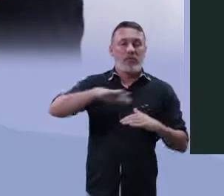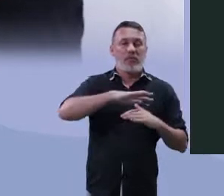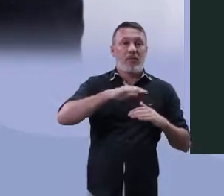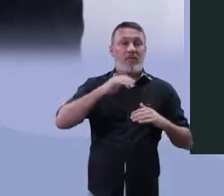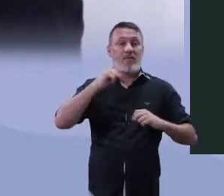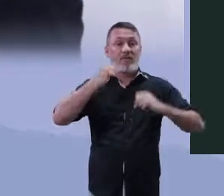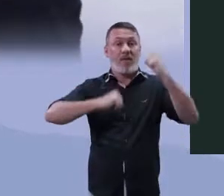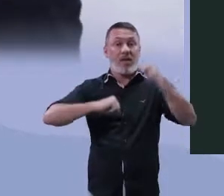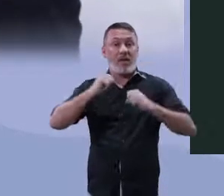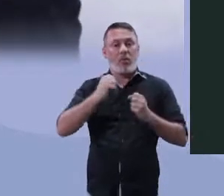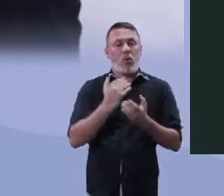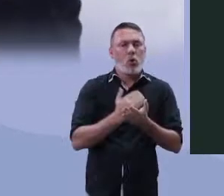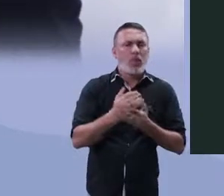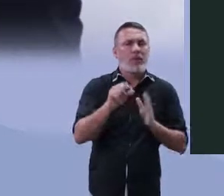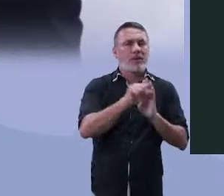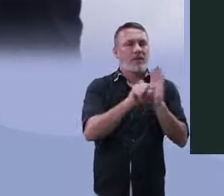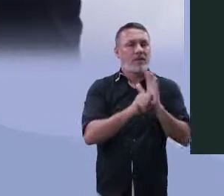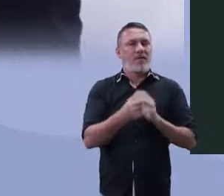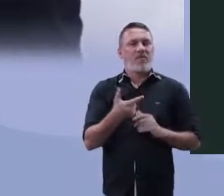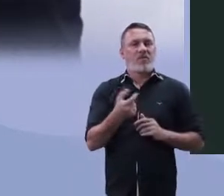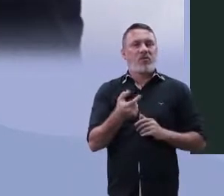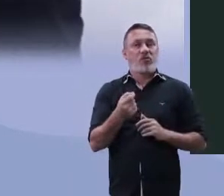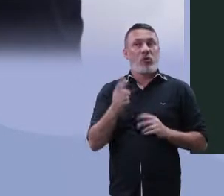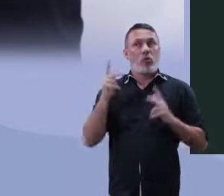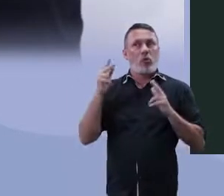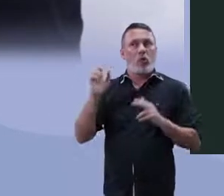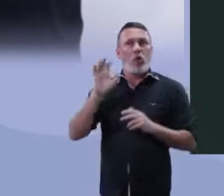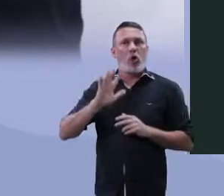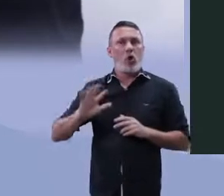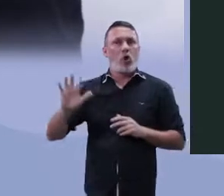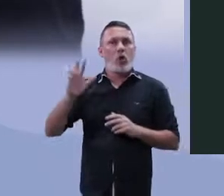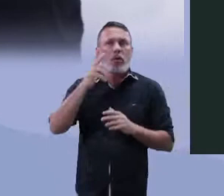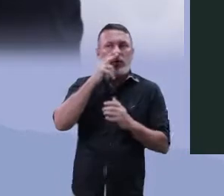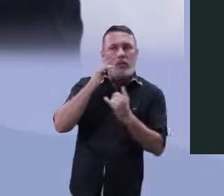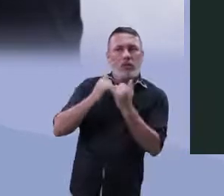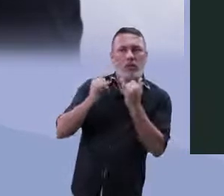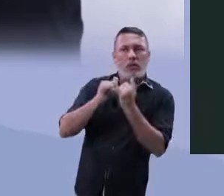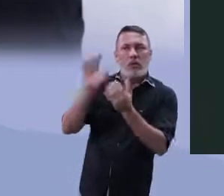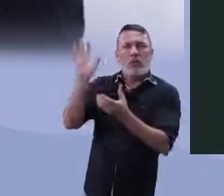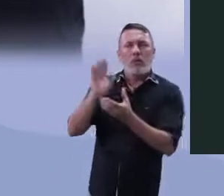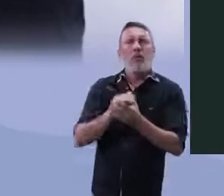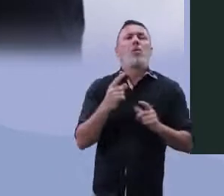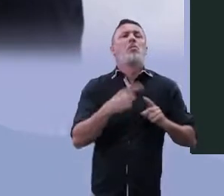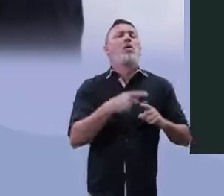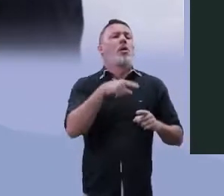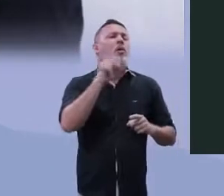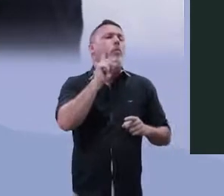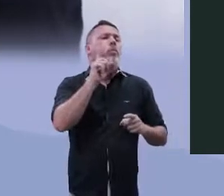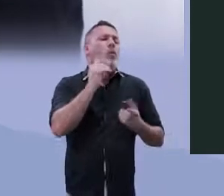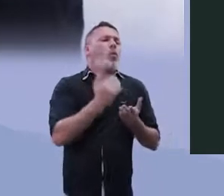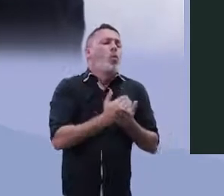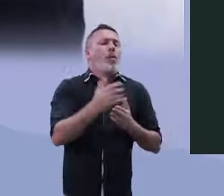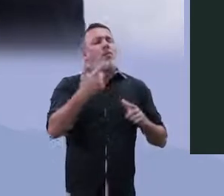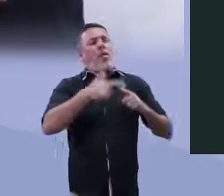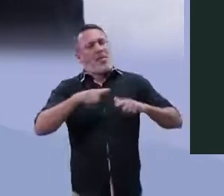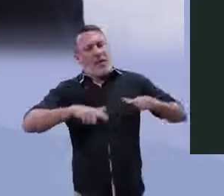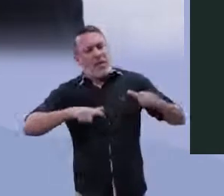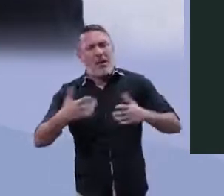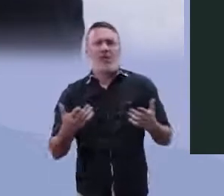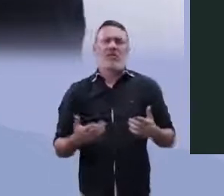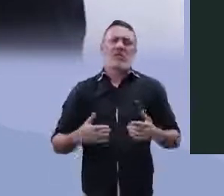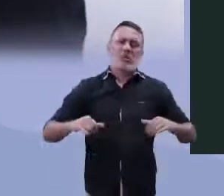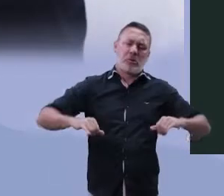início do século XX, nas mesmas condições verificadas na Europa, então problemas no trabalho,